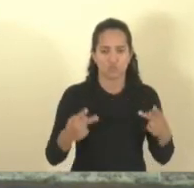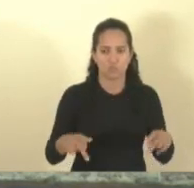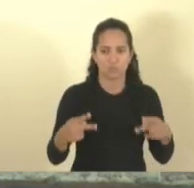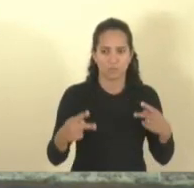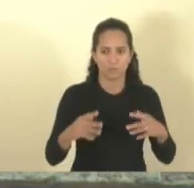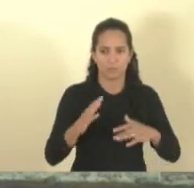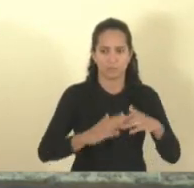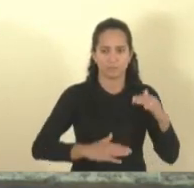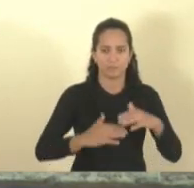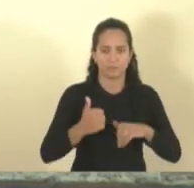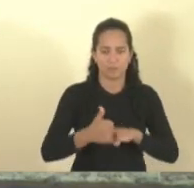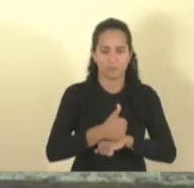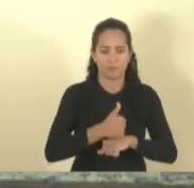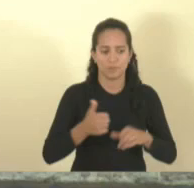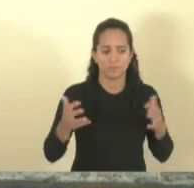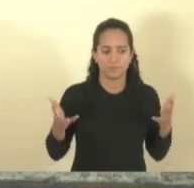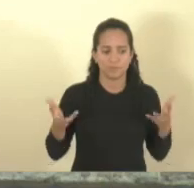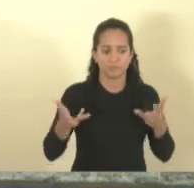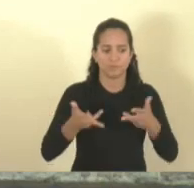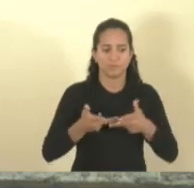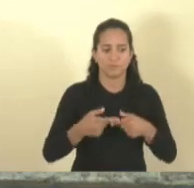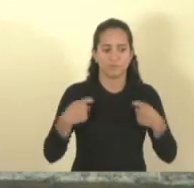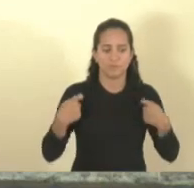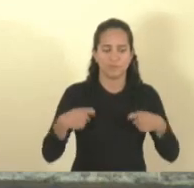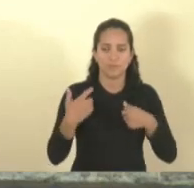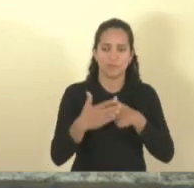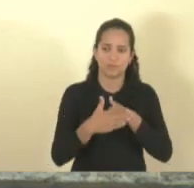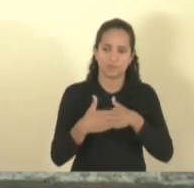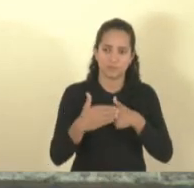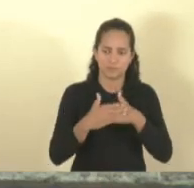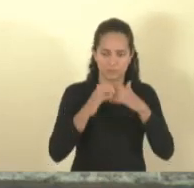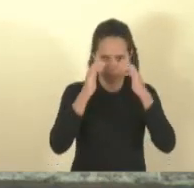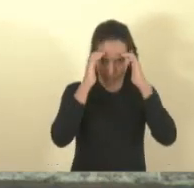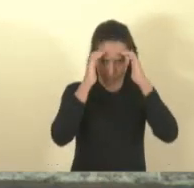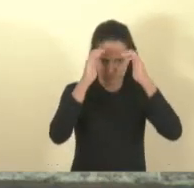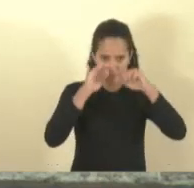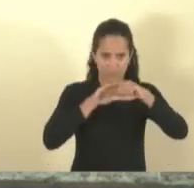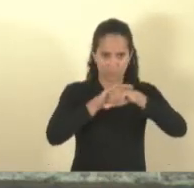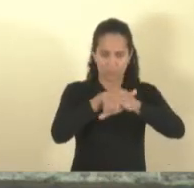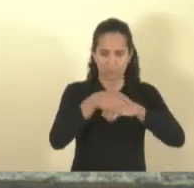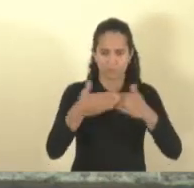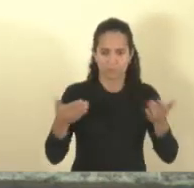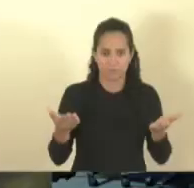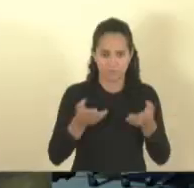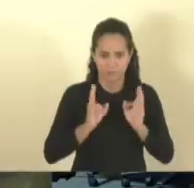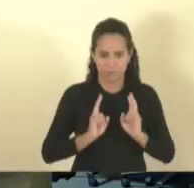profissionais altamente qualificados e que merecem nosso carinho, nosso respeito nessa noite sempre. Obrigada.